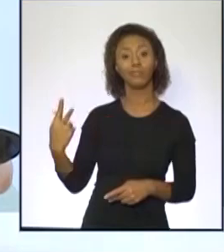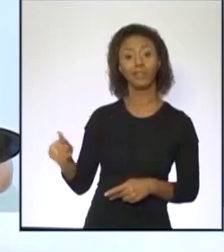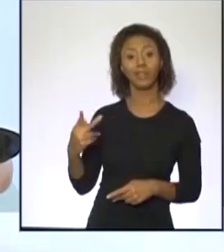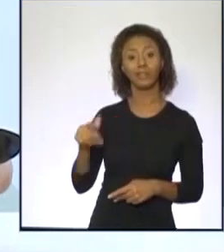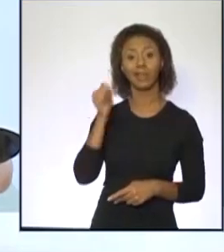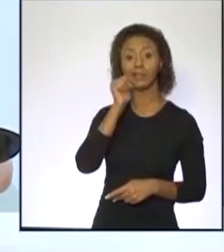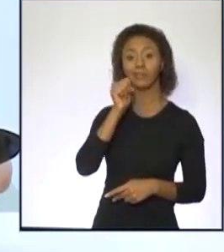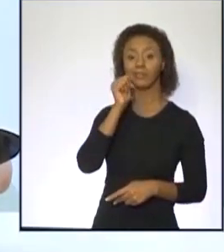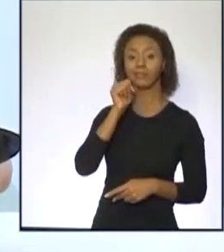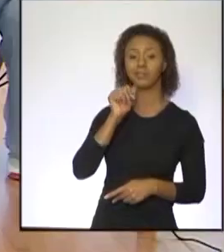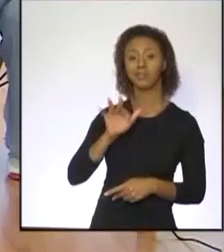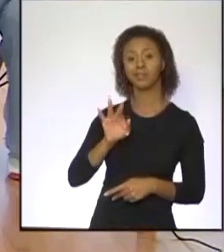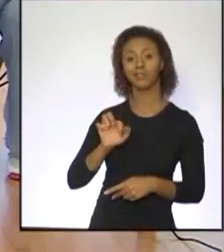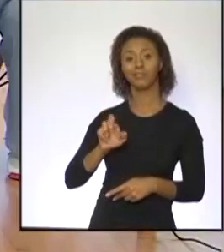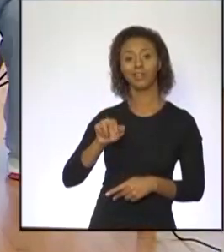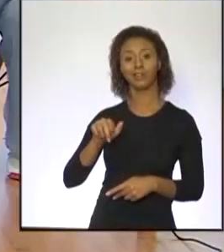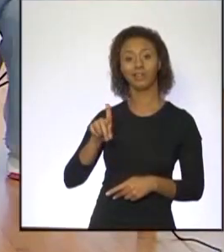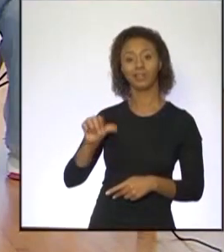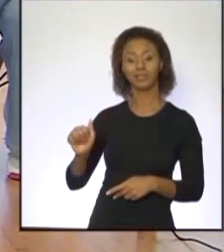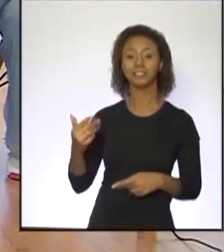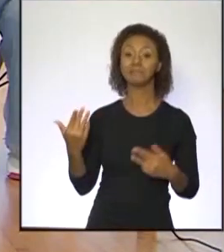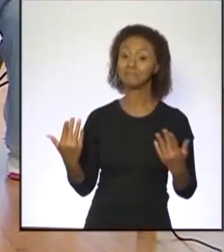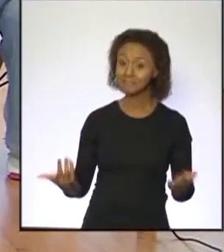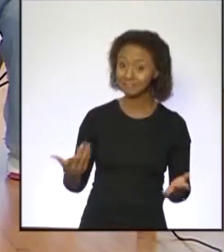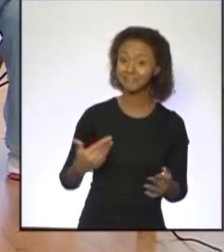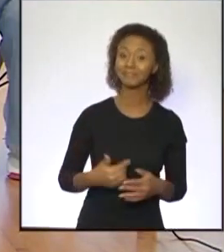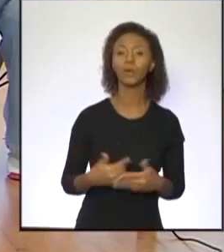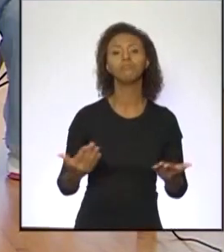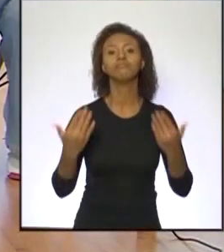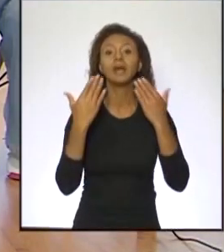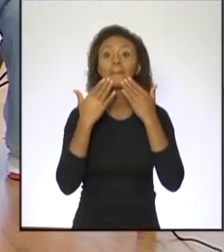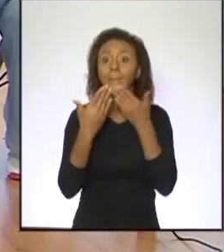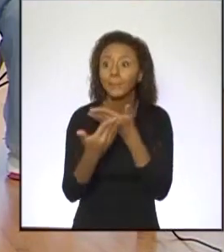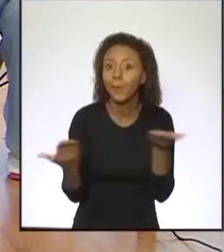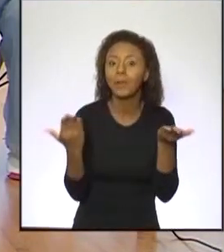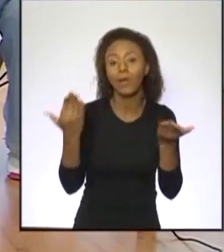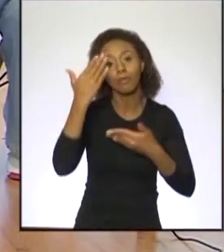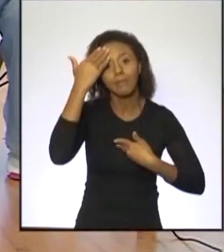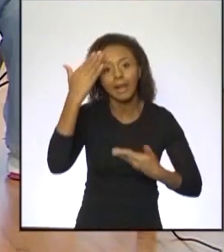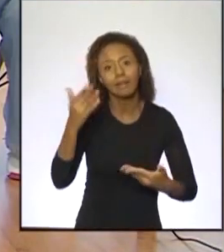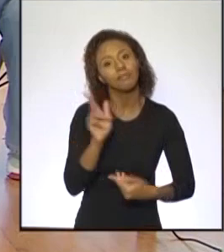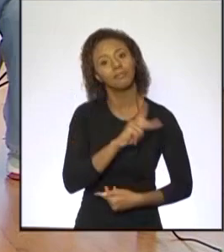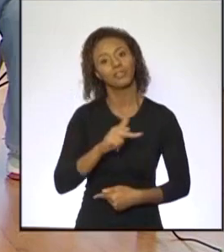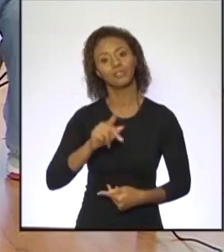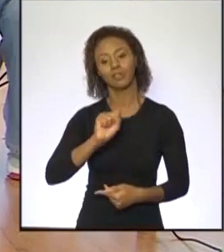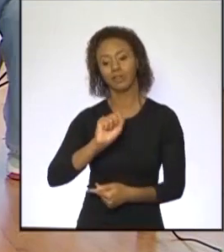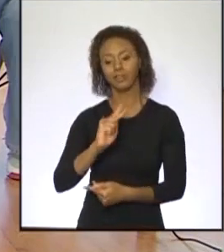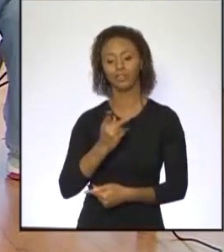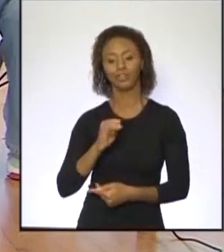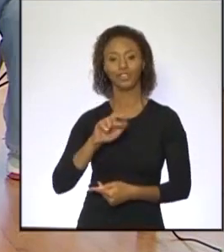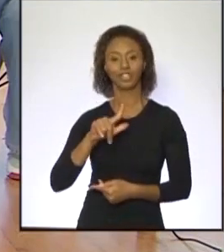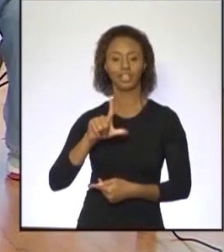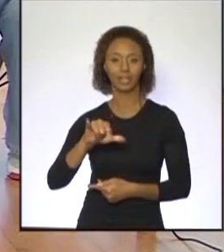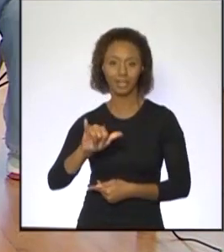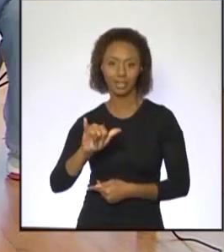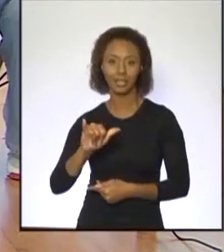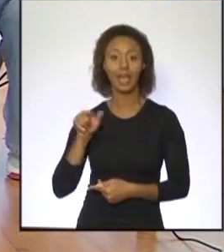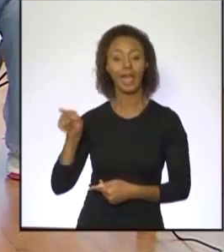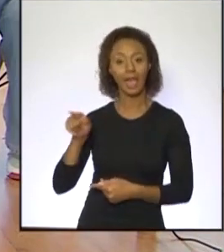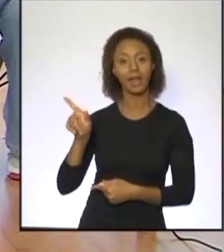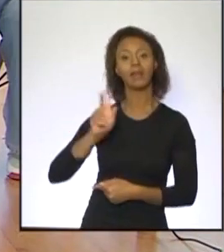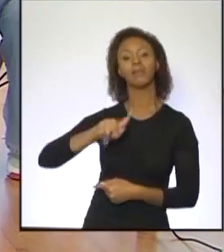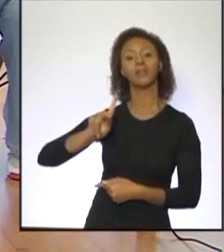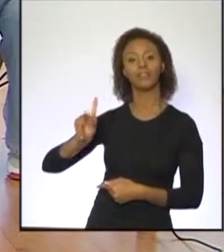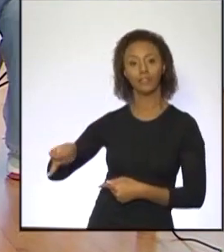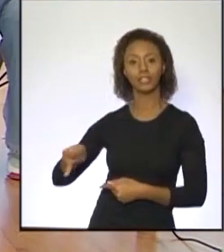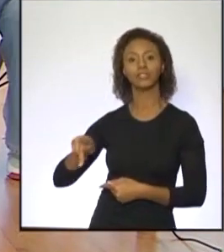da Fernanda. Então, a gente está querendo agradecer aqui em público, tá? A Shirley, que é PCNP da Leste